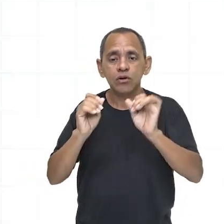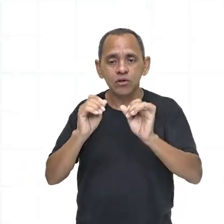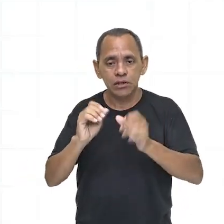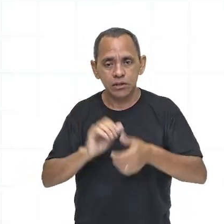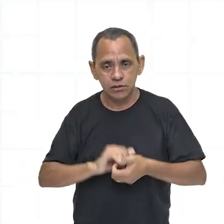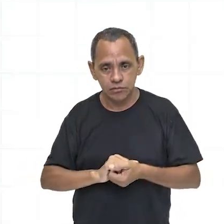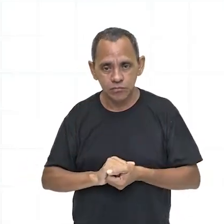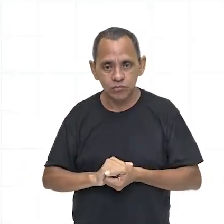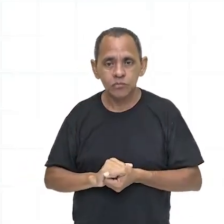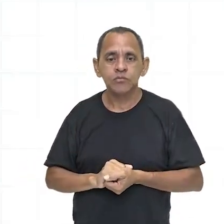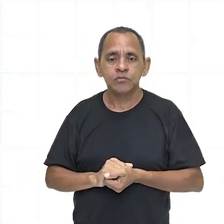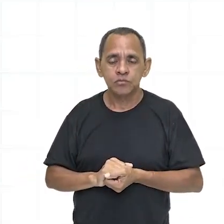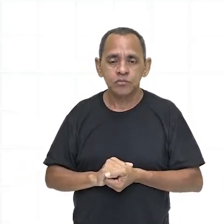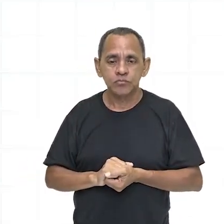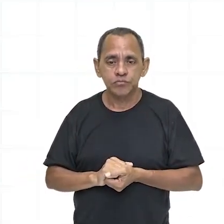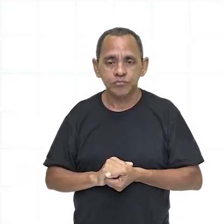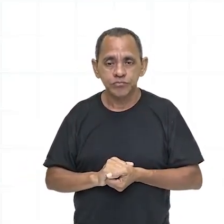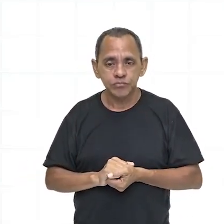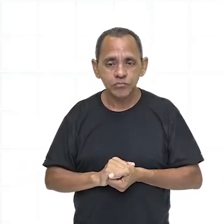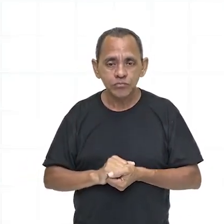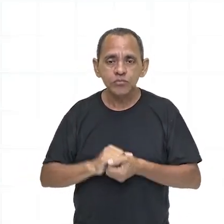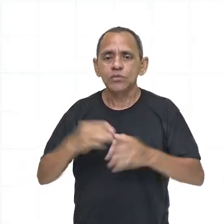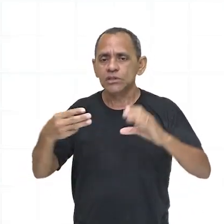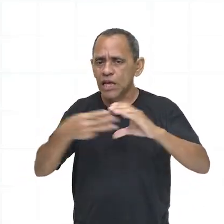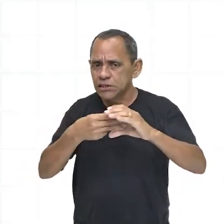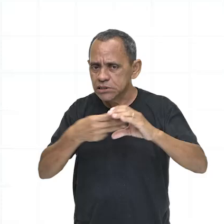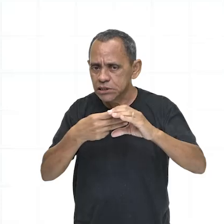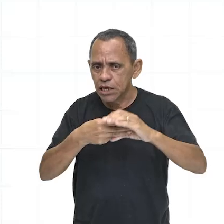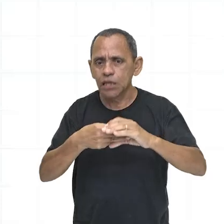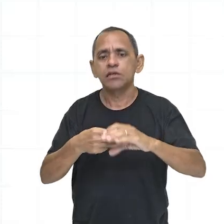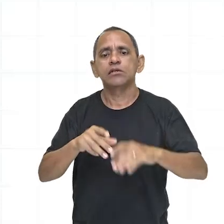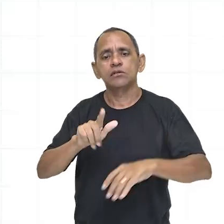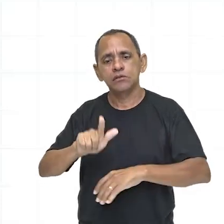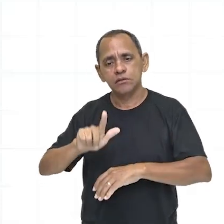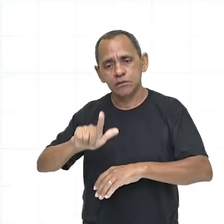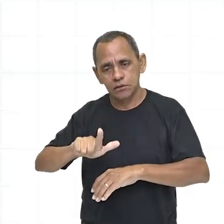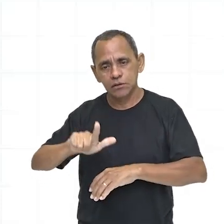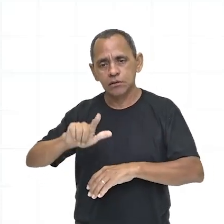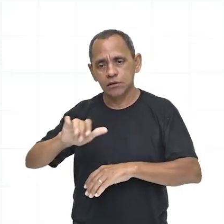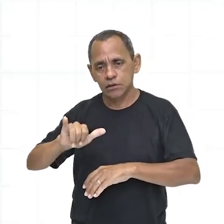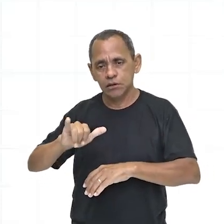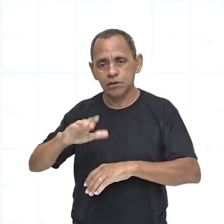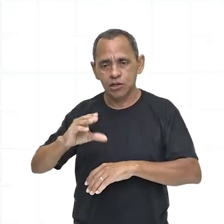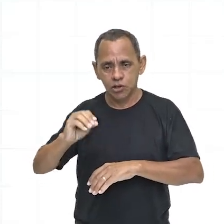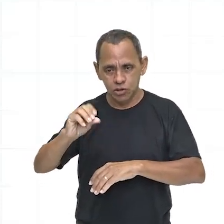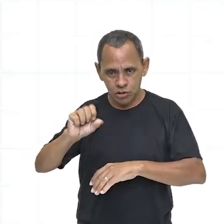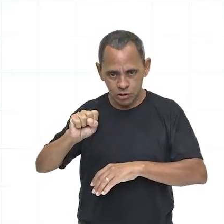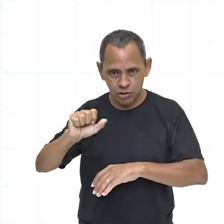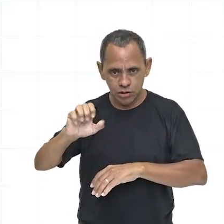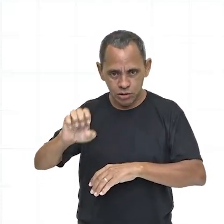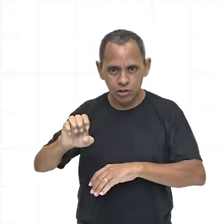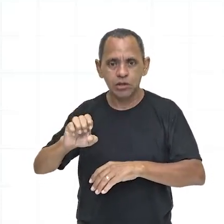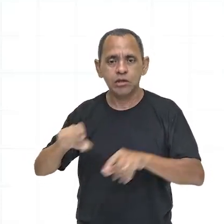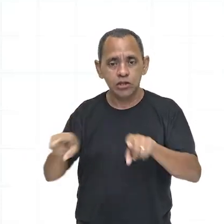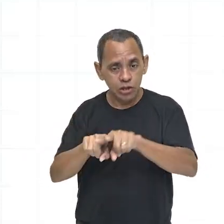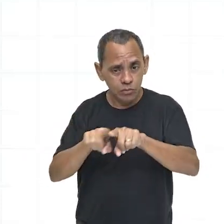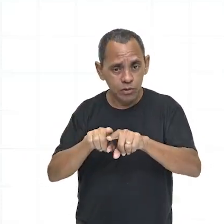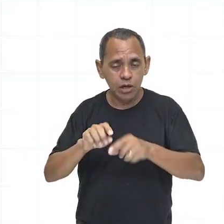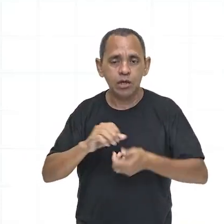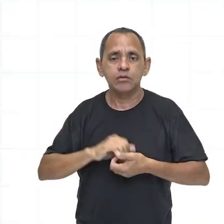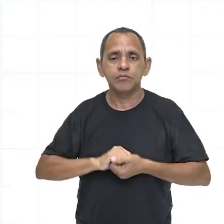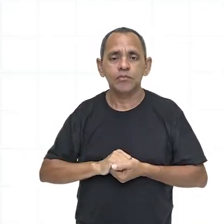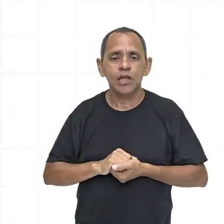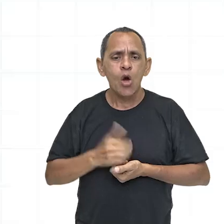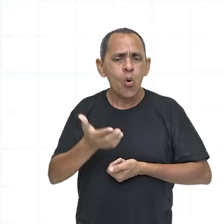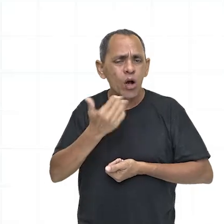que já está circulando pelo sangue ali. Já foi quebrado, né, o carboidrato todinho a comida todinha já foi quebrada,